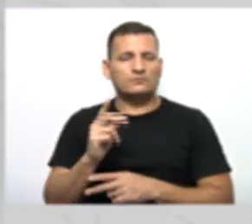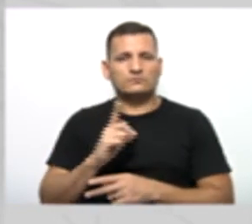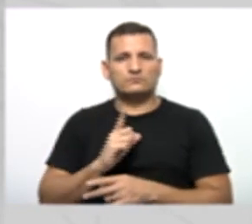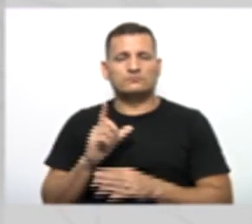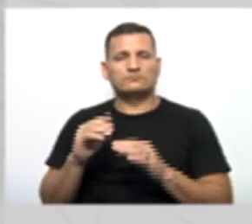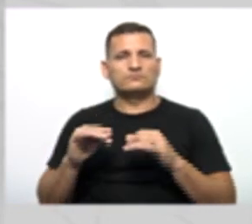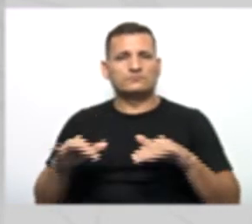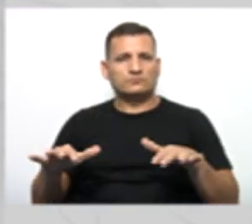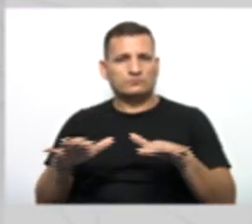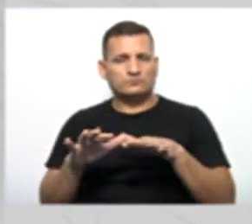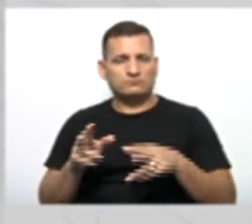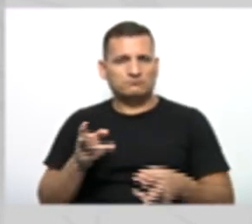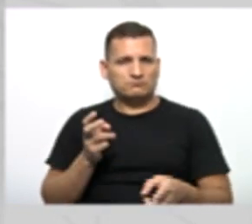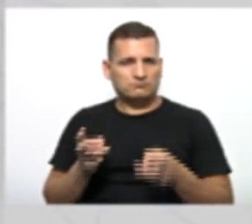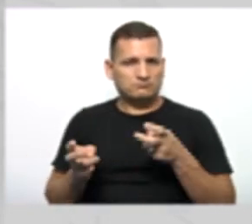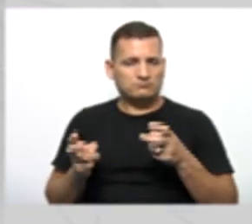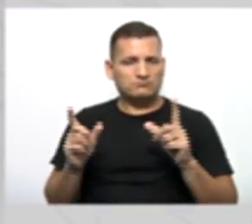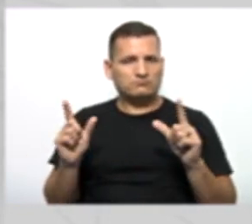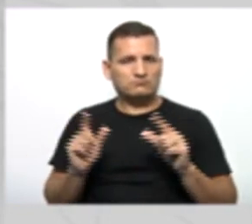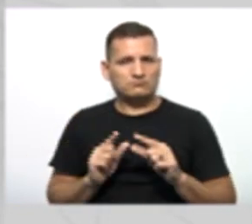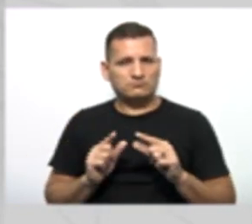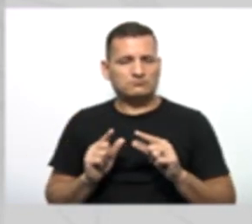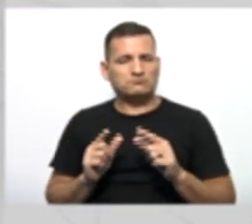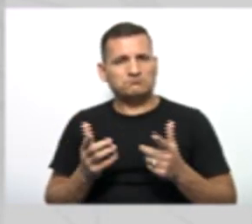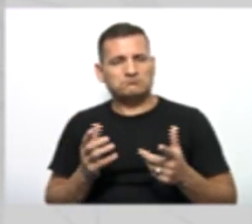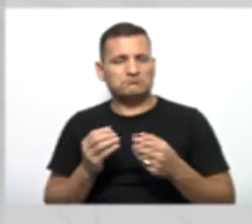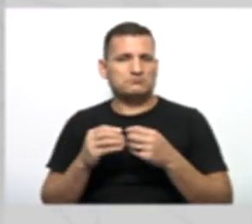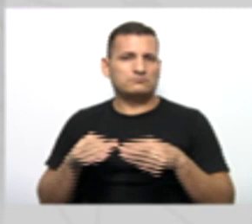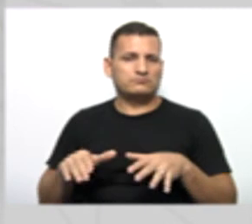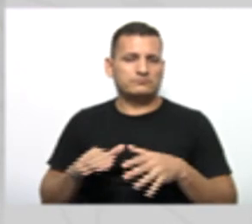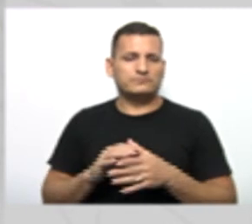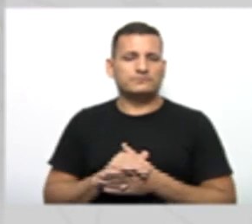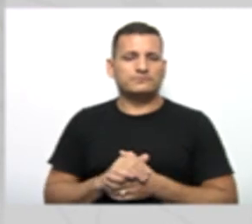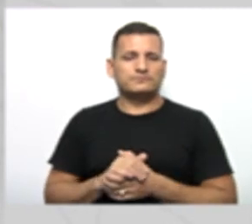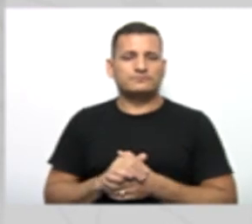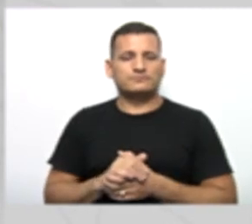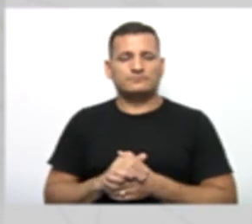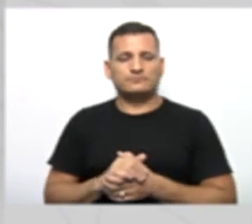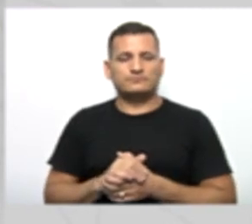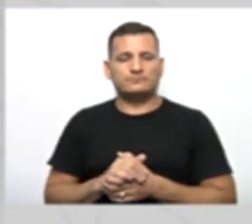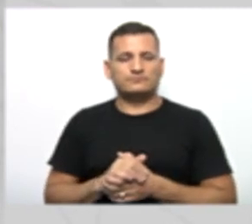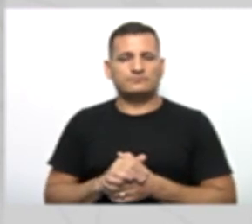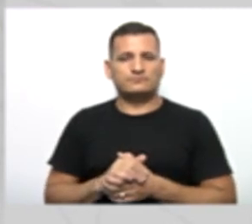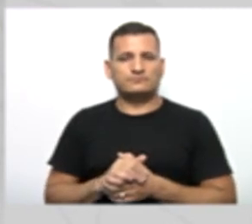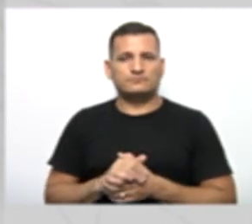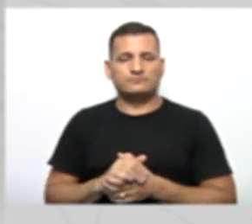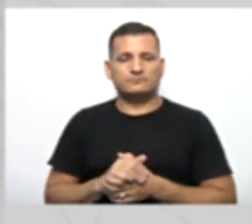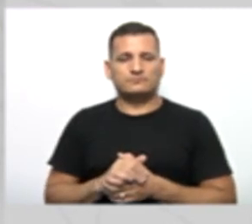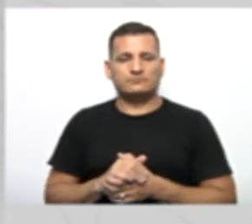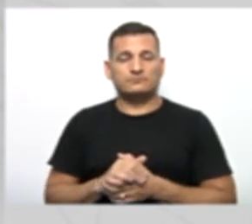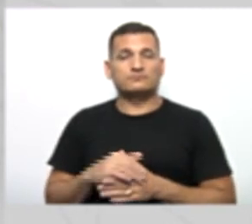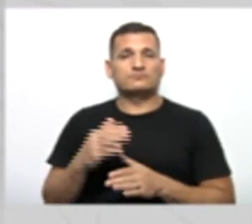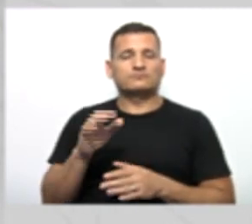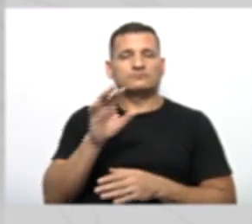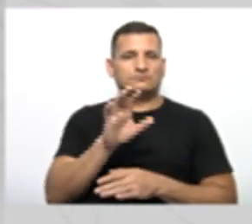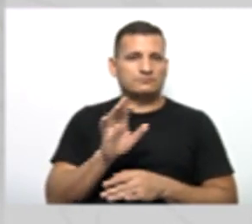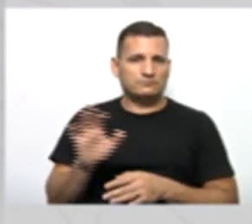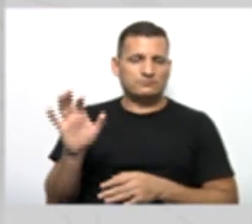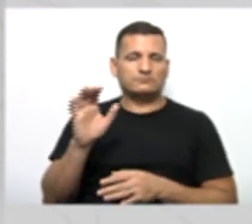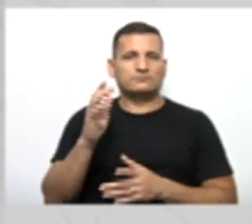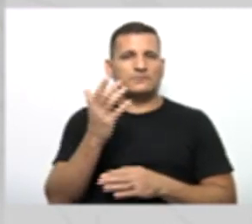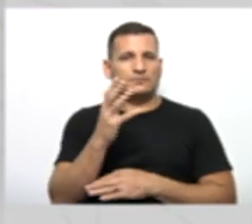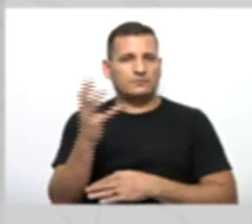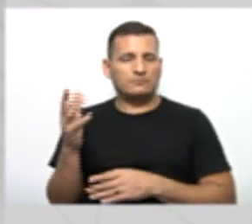possam ser extraídos com mínimos gastos. Apesar de, quando se faz um zoneamento ambiental,